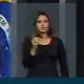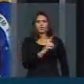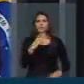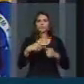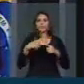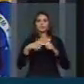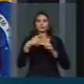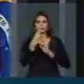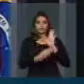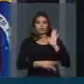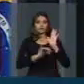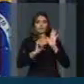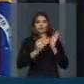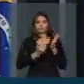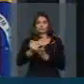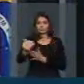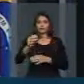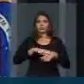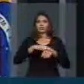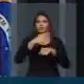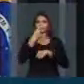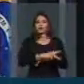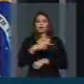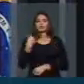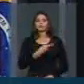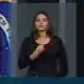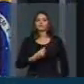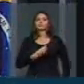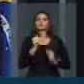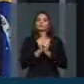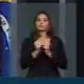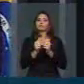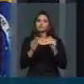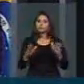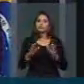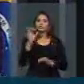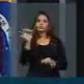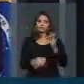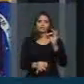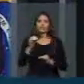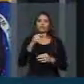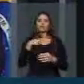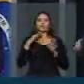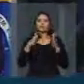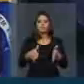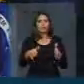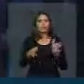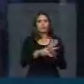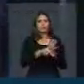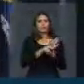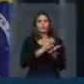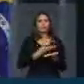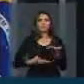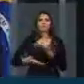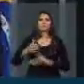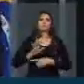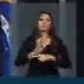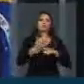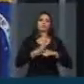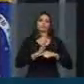esse projeto parte da premissa de que nós estamos inaugurando um sistema jurídico coparticipativo, cooperativo, no